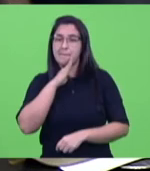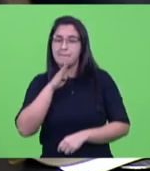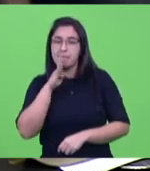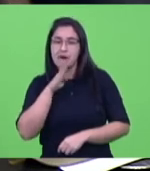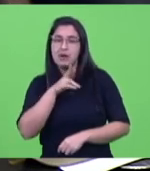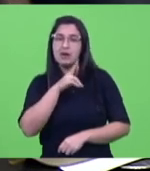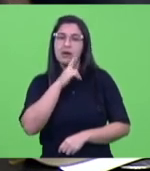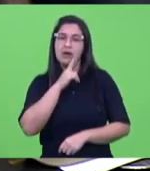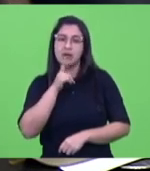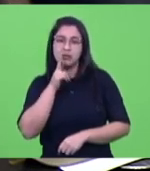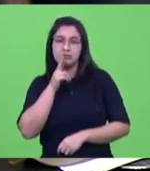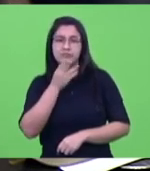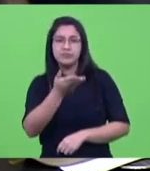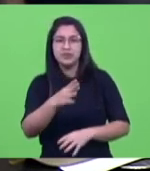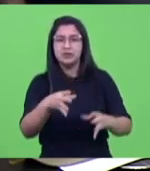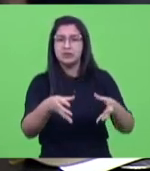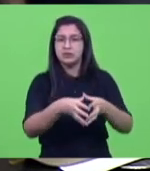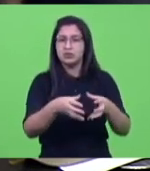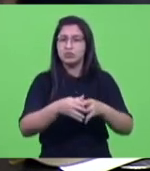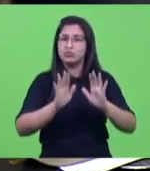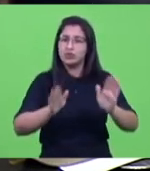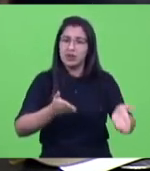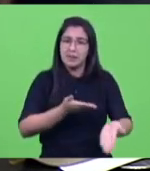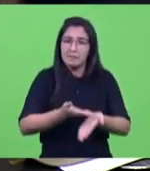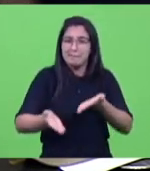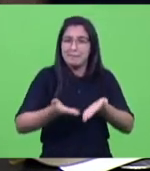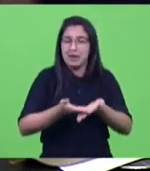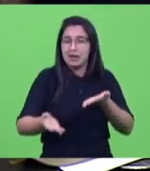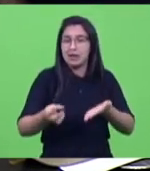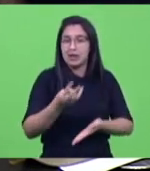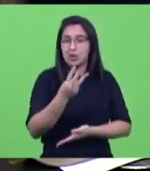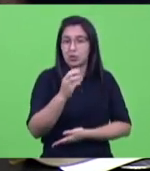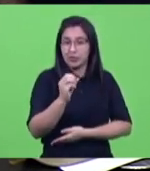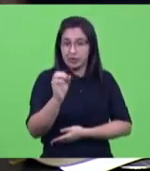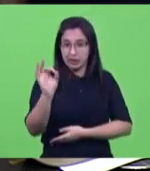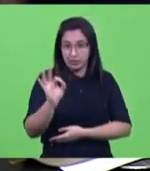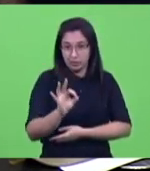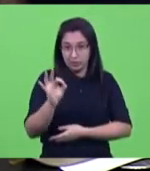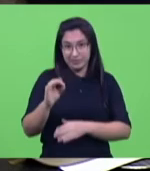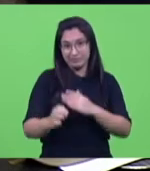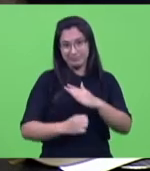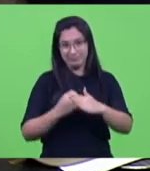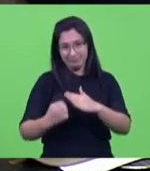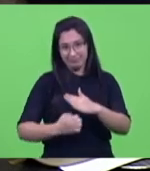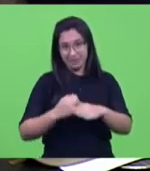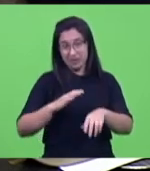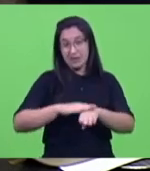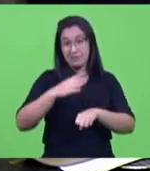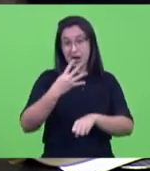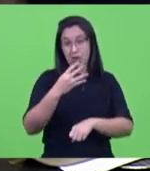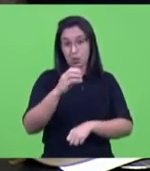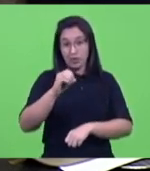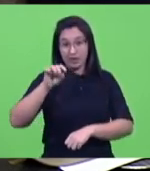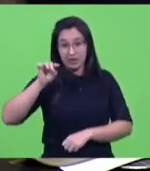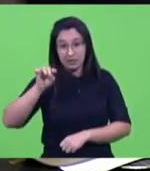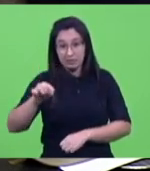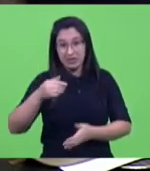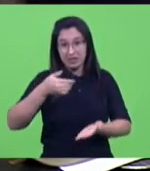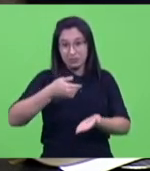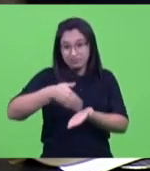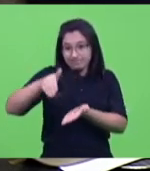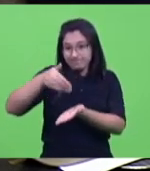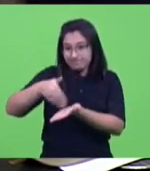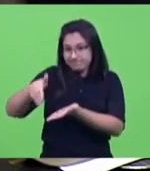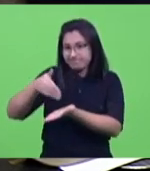Esse setor, que já perdeu quase 30% das suas empresas, já teve mais de 40 mil demissões, sofre a cada